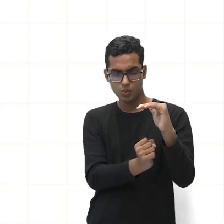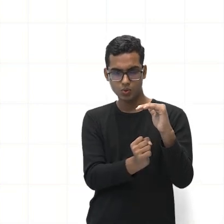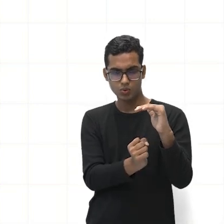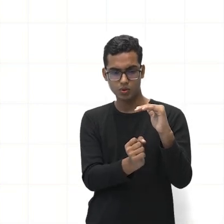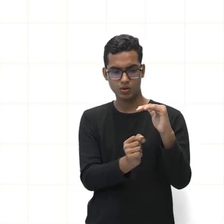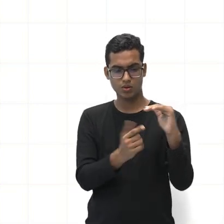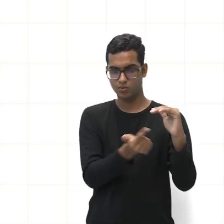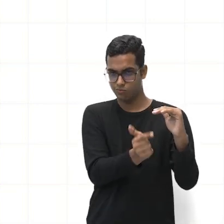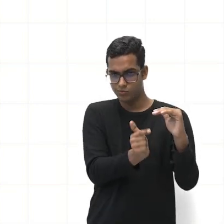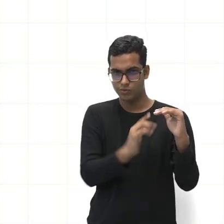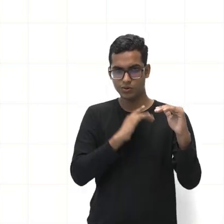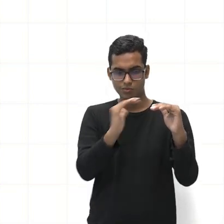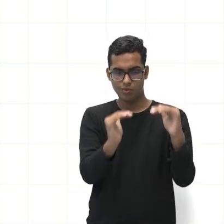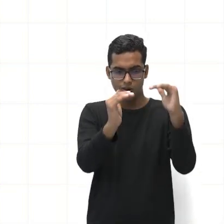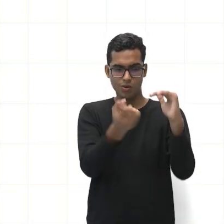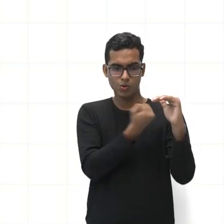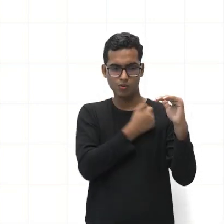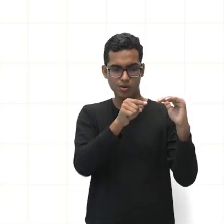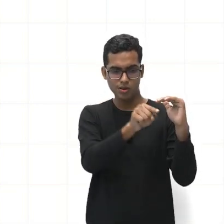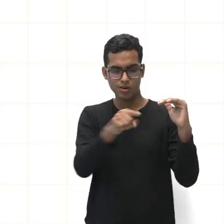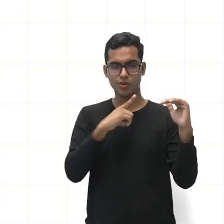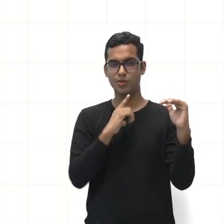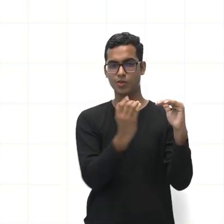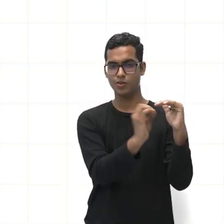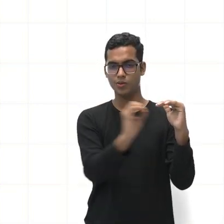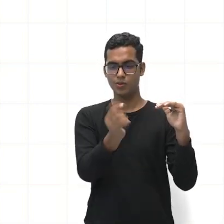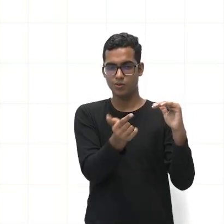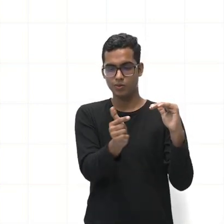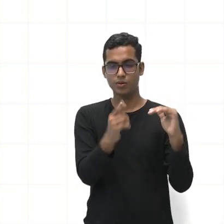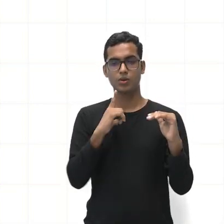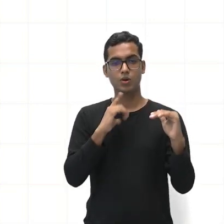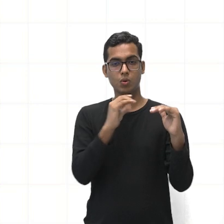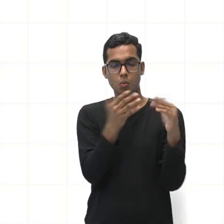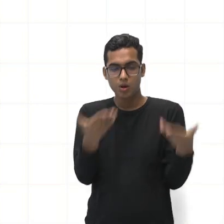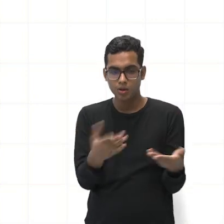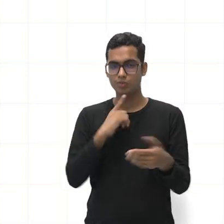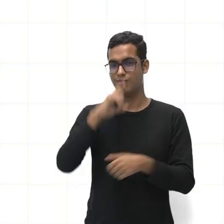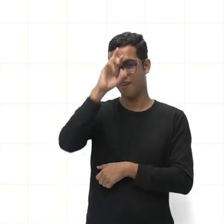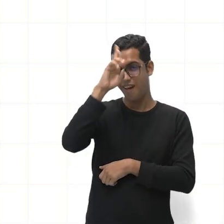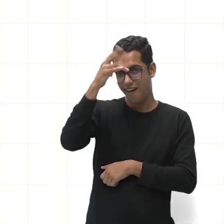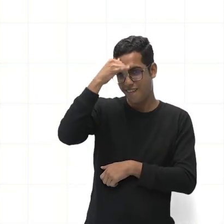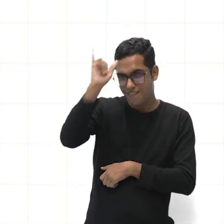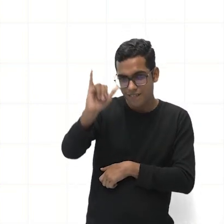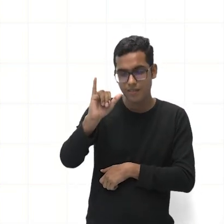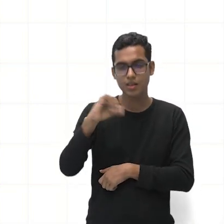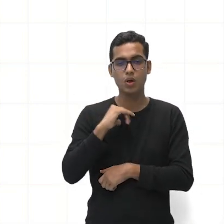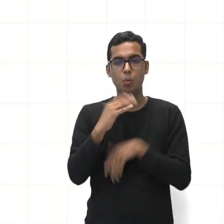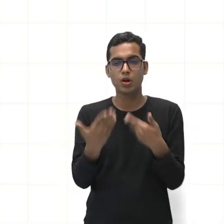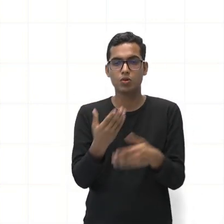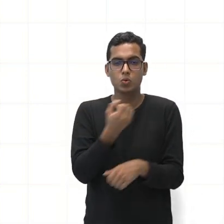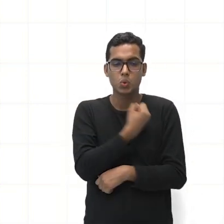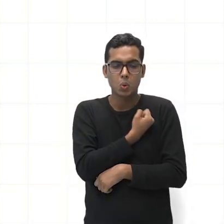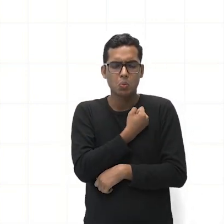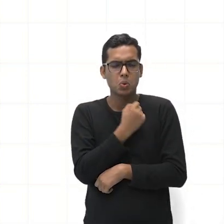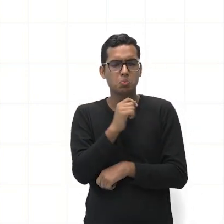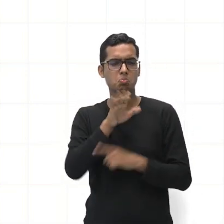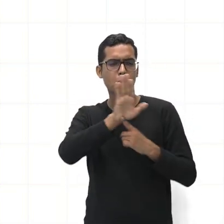Então, ó, para que a gente também não se confunda, costuma-se preencher esses vazios aqui, ó, com